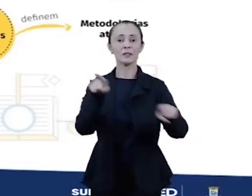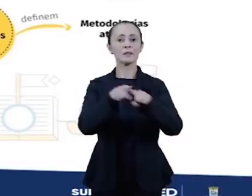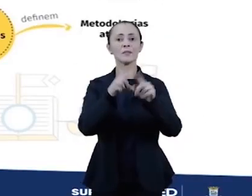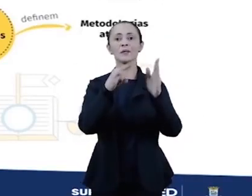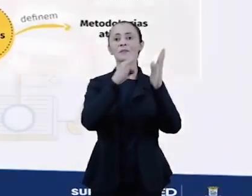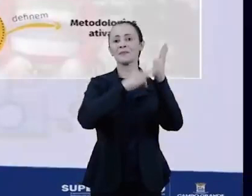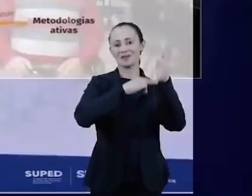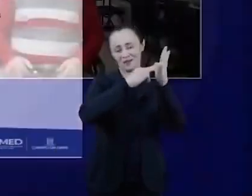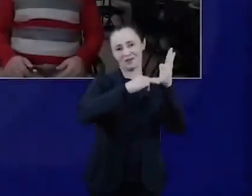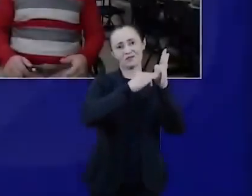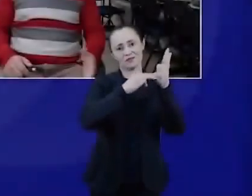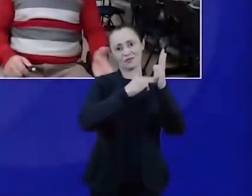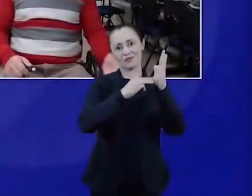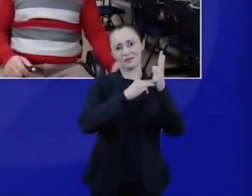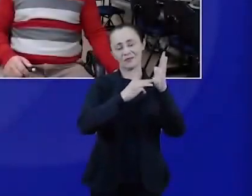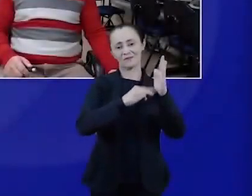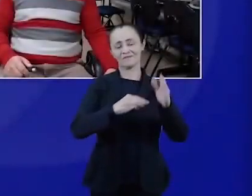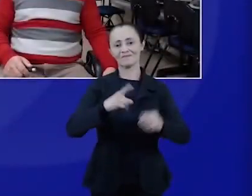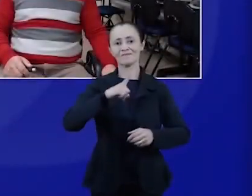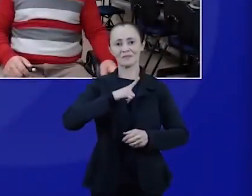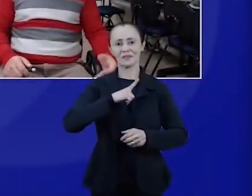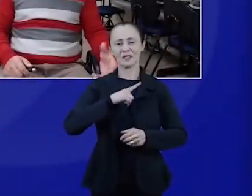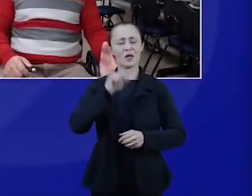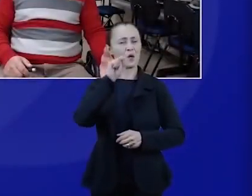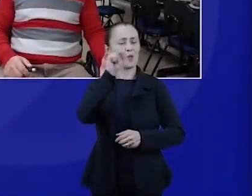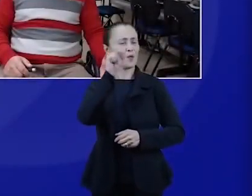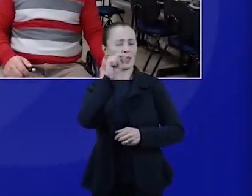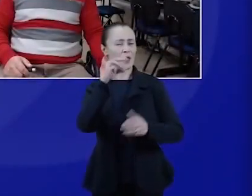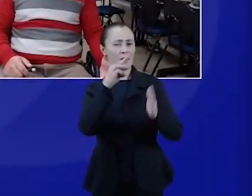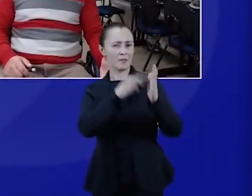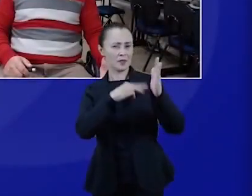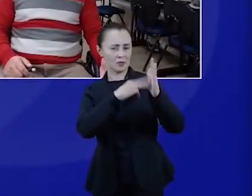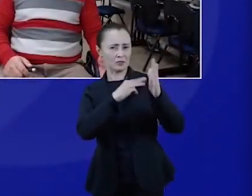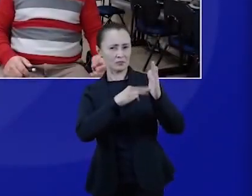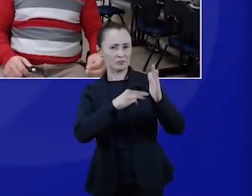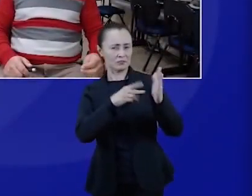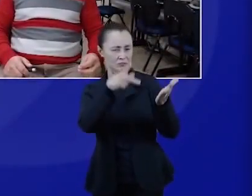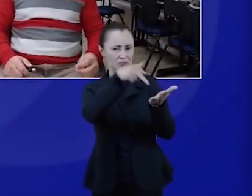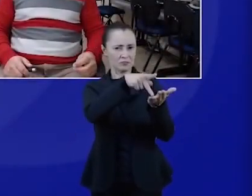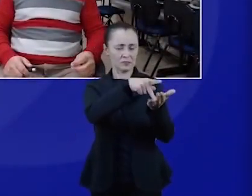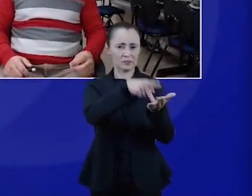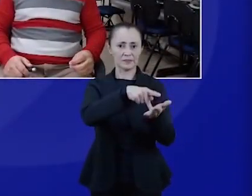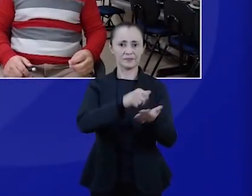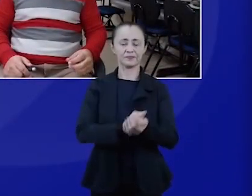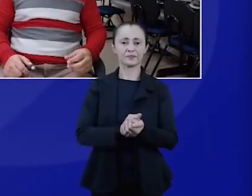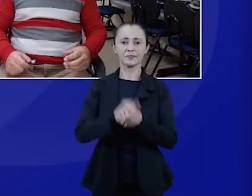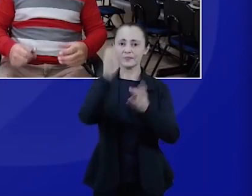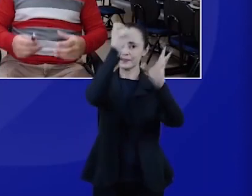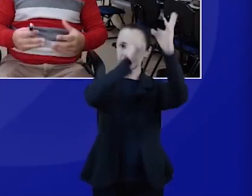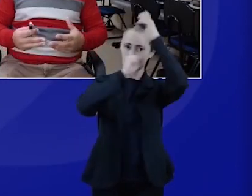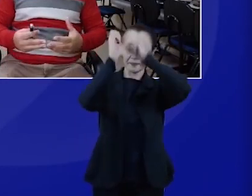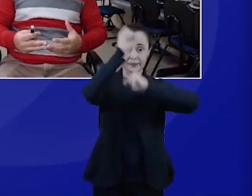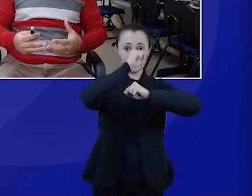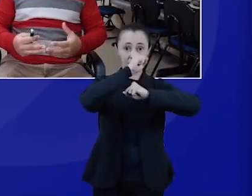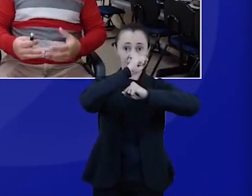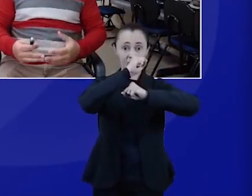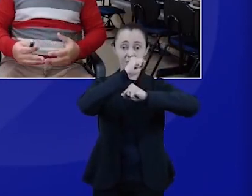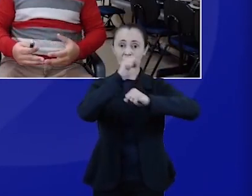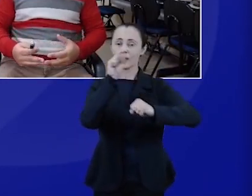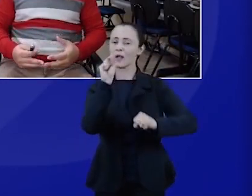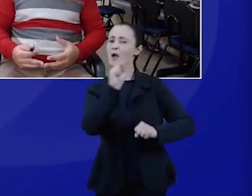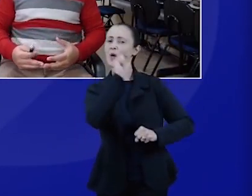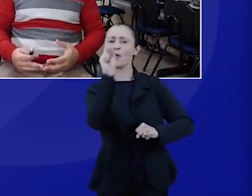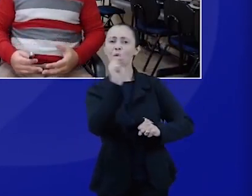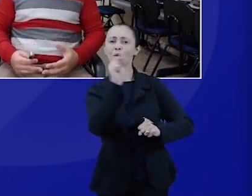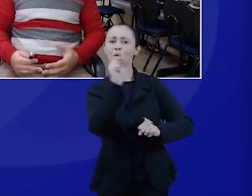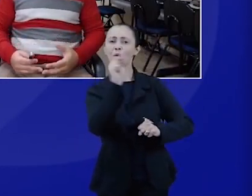ativas. O que são metodologias ativas de aprendizagem? São modelos em que o aluno